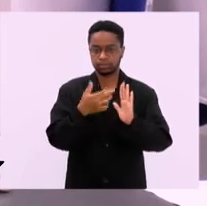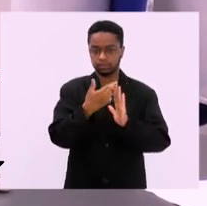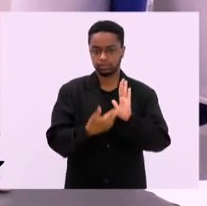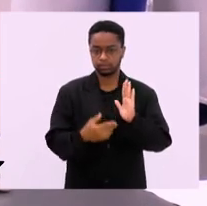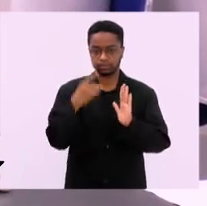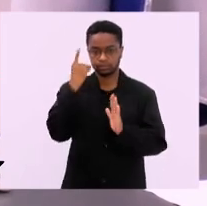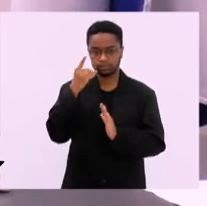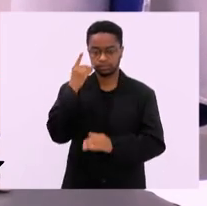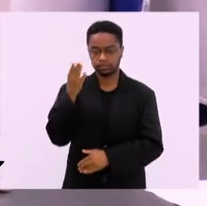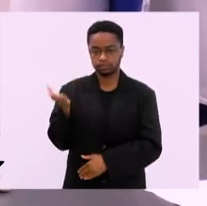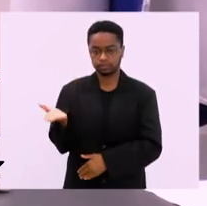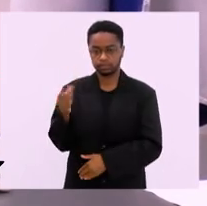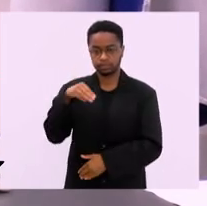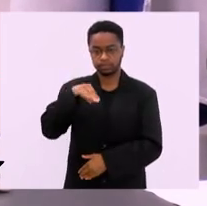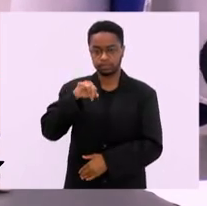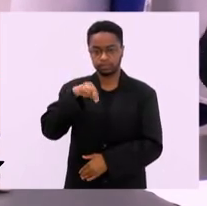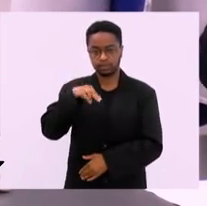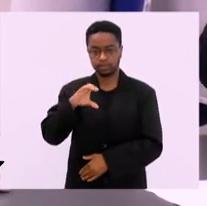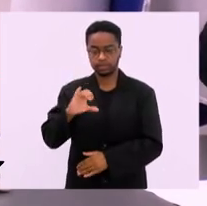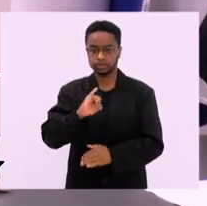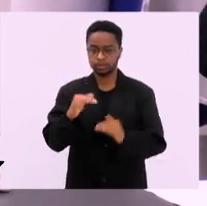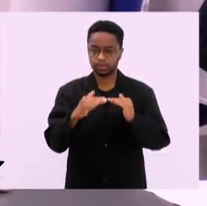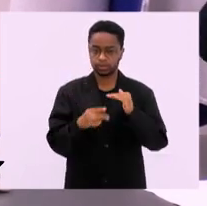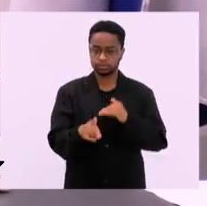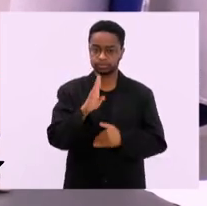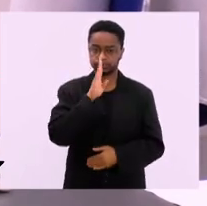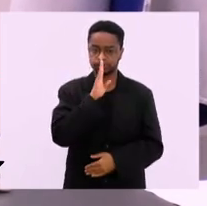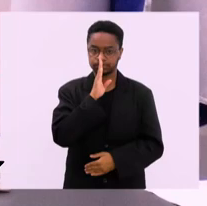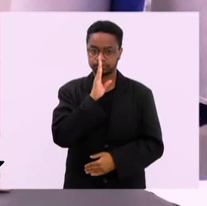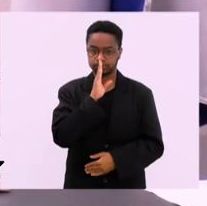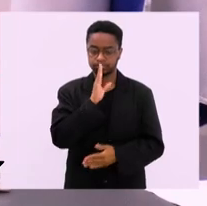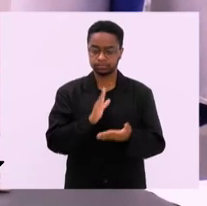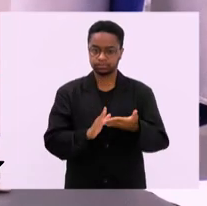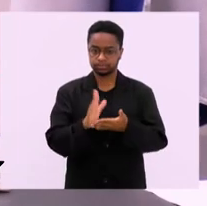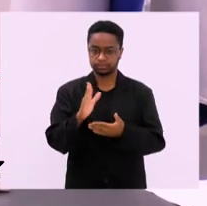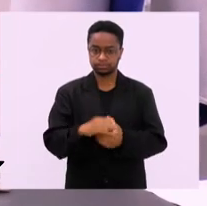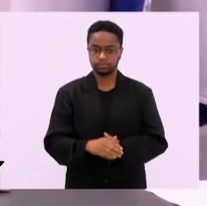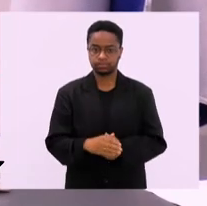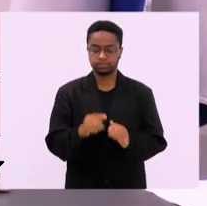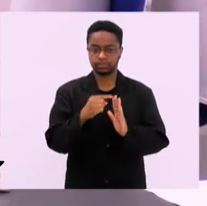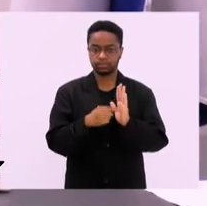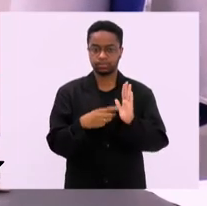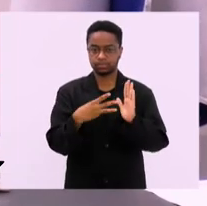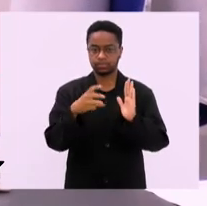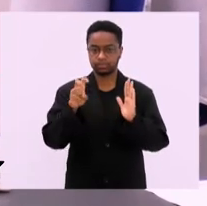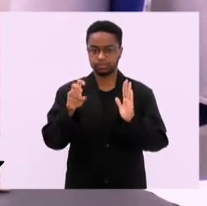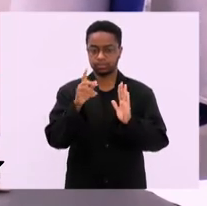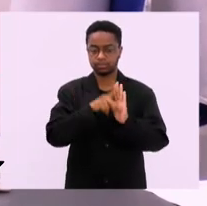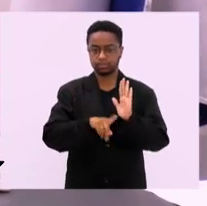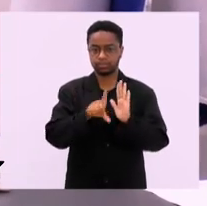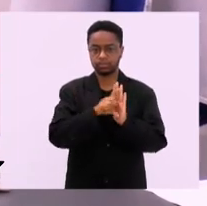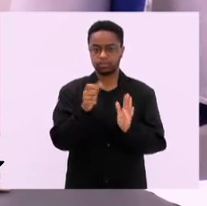deputado Carlos Mink. Senhores que aprovam, permaneçam como estão. Aprovado. 35 da pauta, o PL